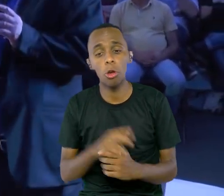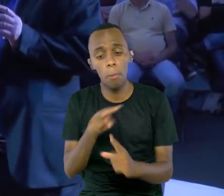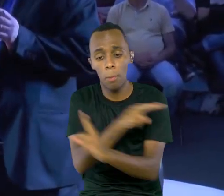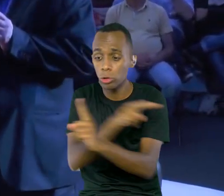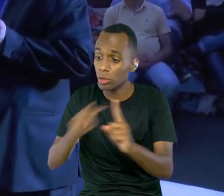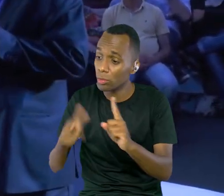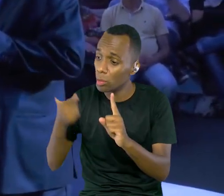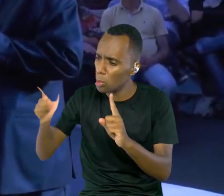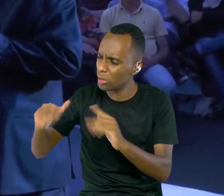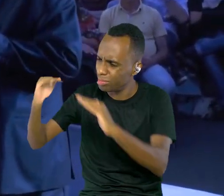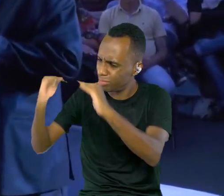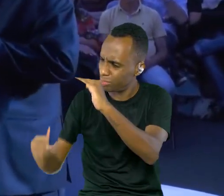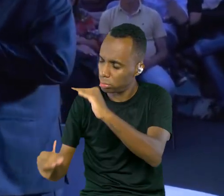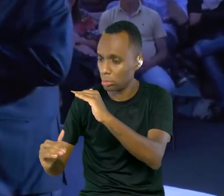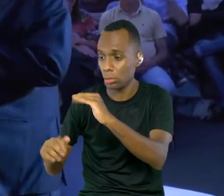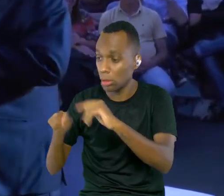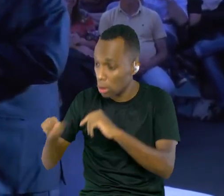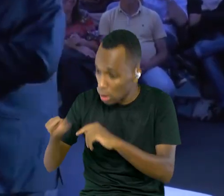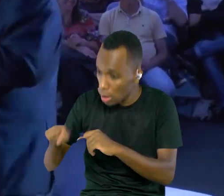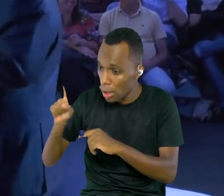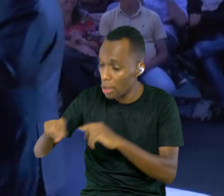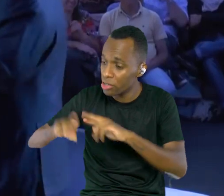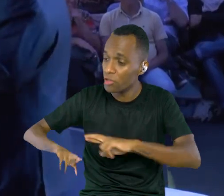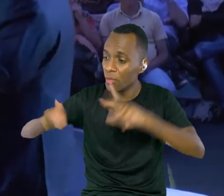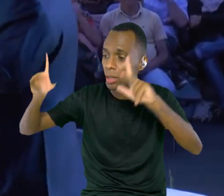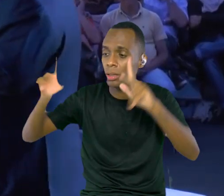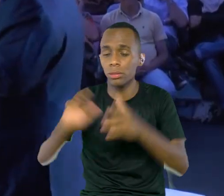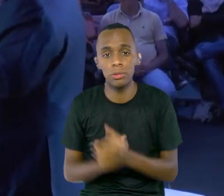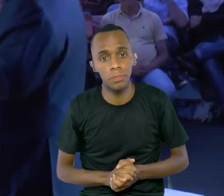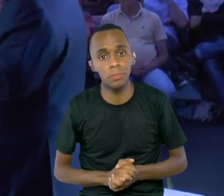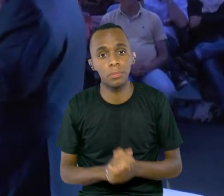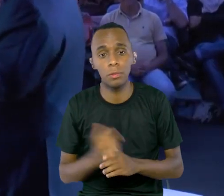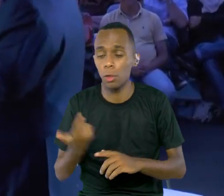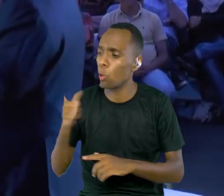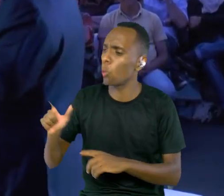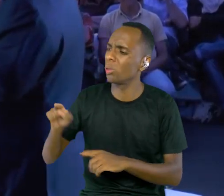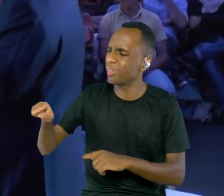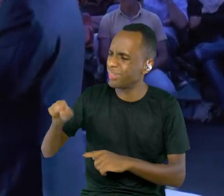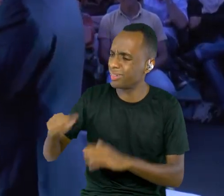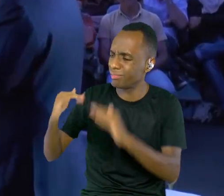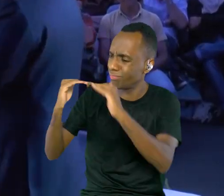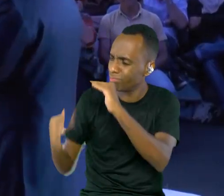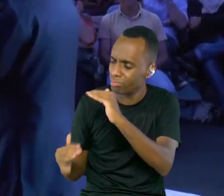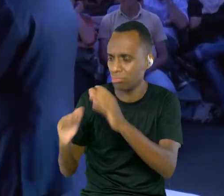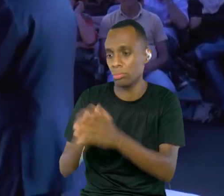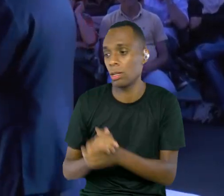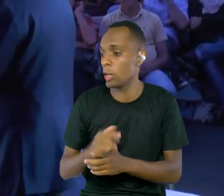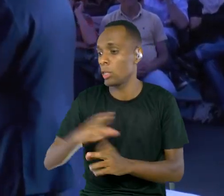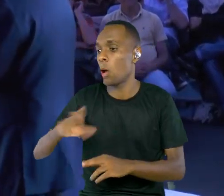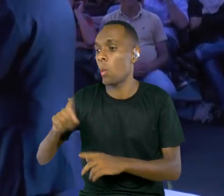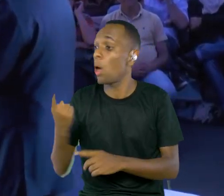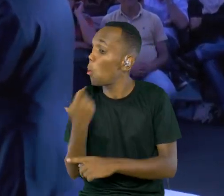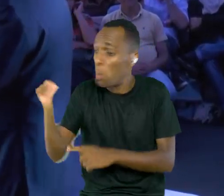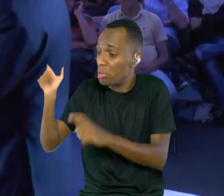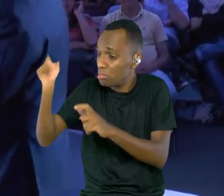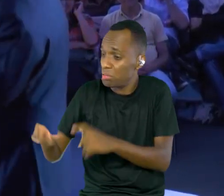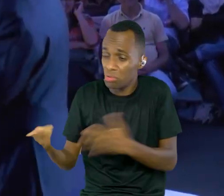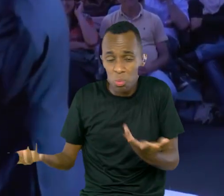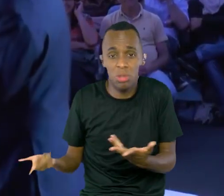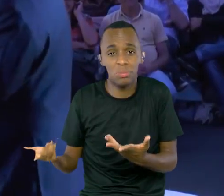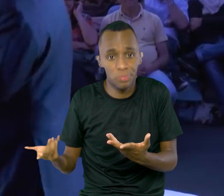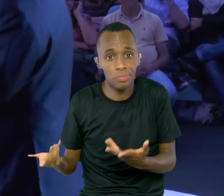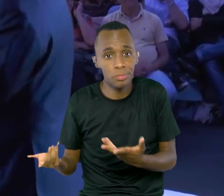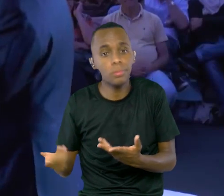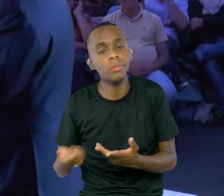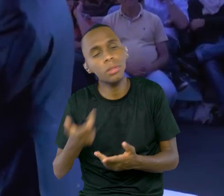Interessante olhar o outro como menos, em vez de olhá-lo como diferente. Olhar o outro como inferior e não como um